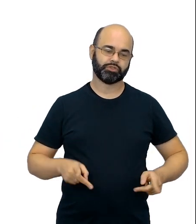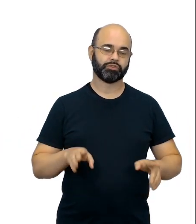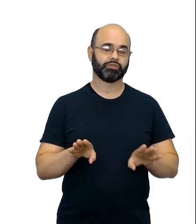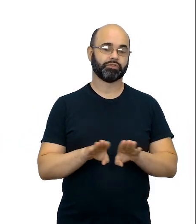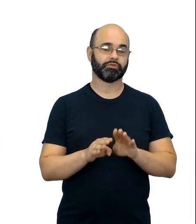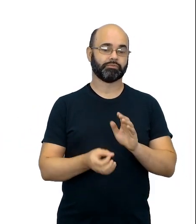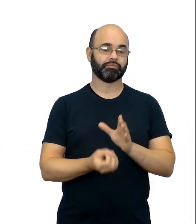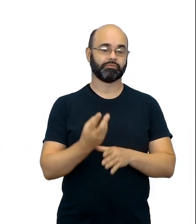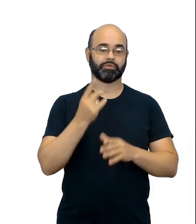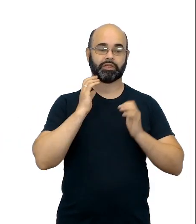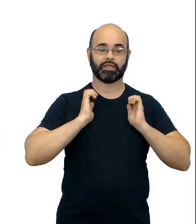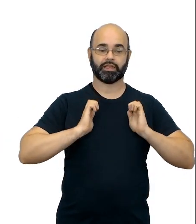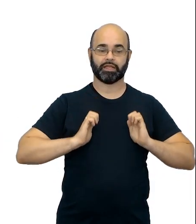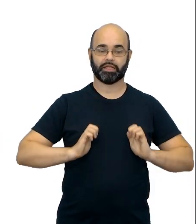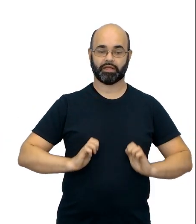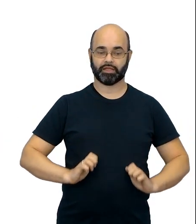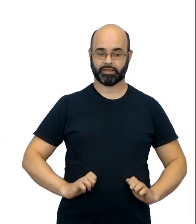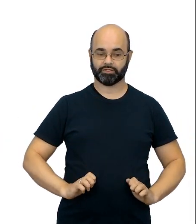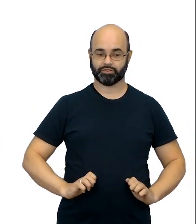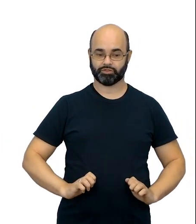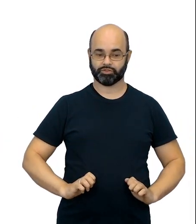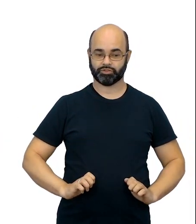formação de uma ética responsiva,